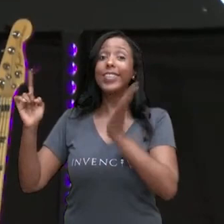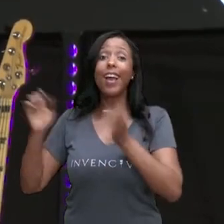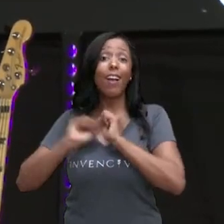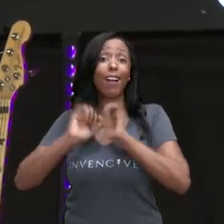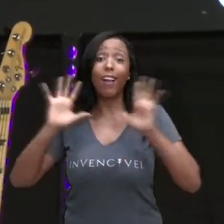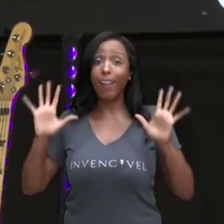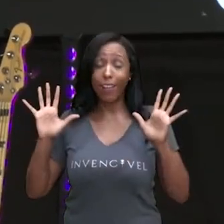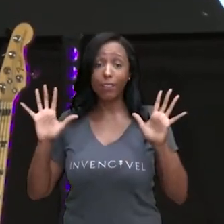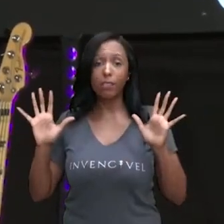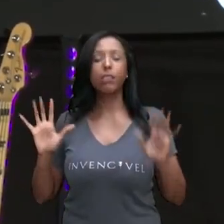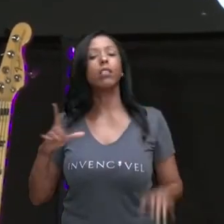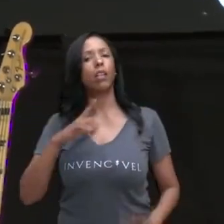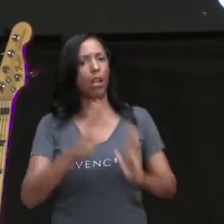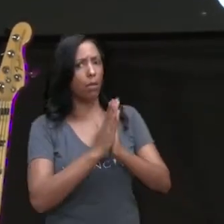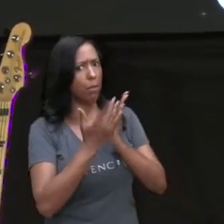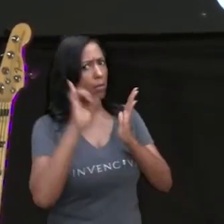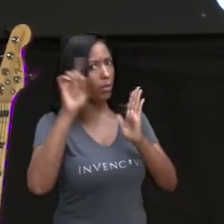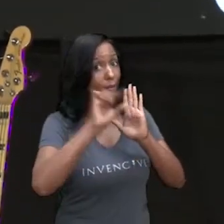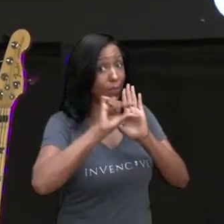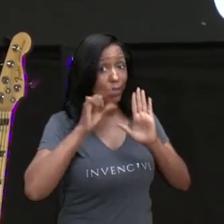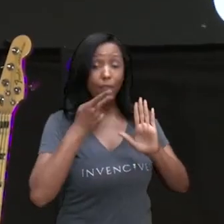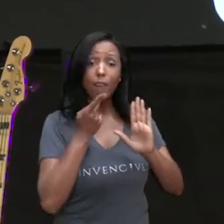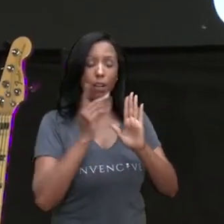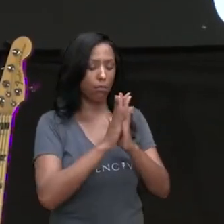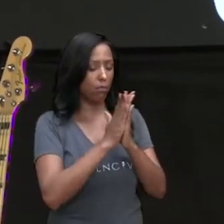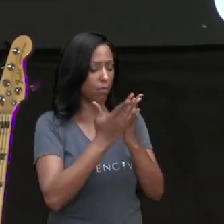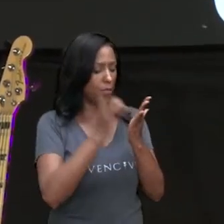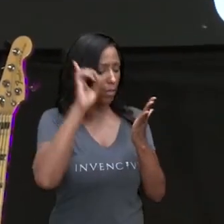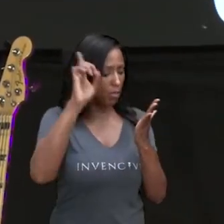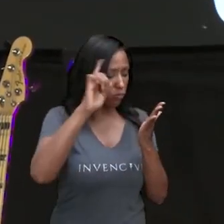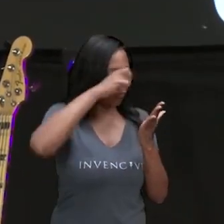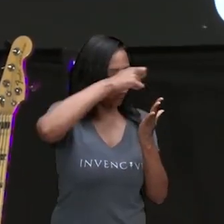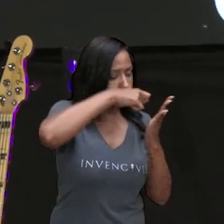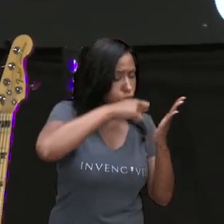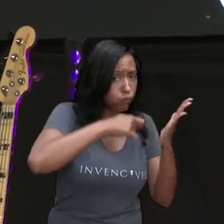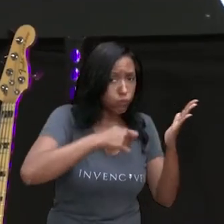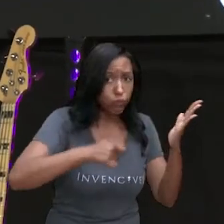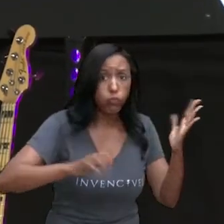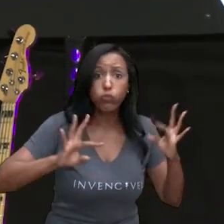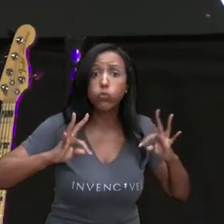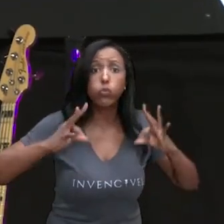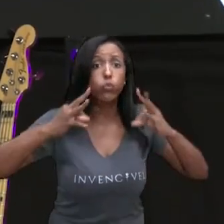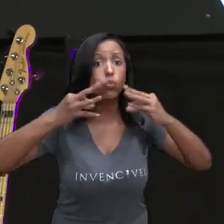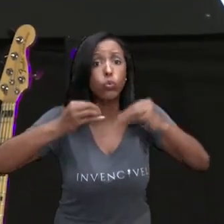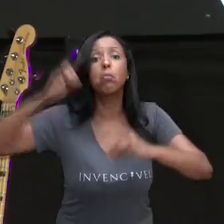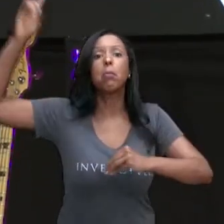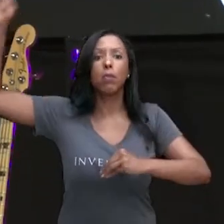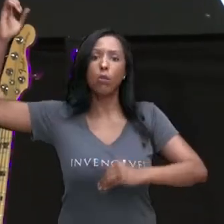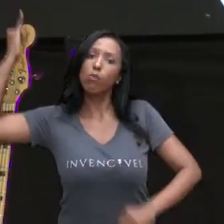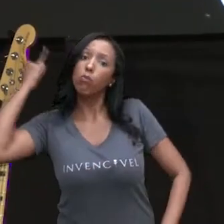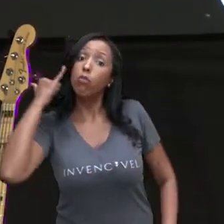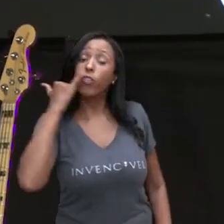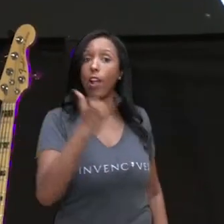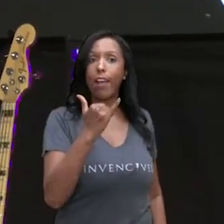toda escritura é divinamente inspirada. O apóstolo Paulo está dizendo, olha, toda escritura, isso